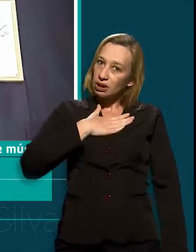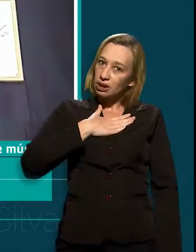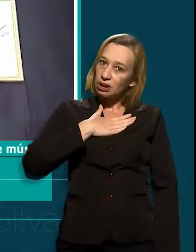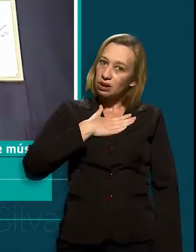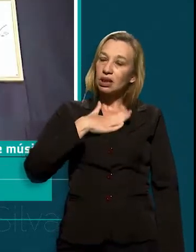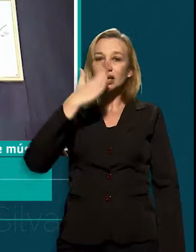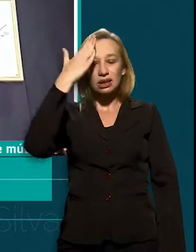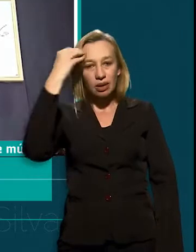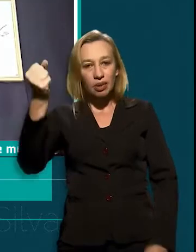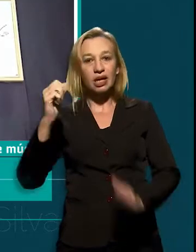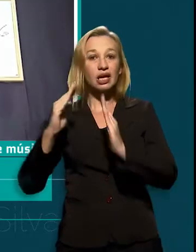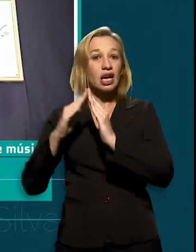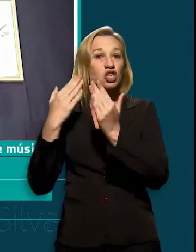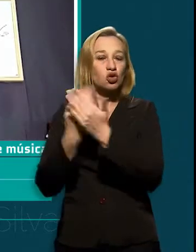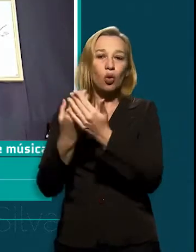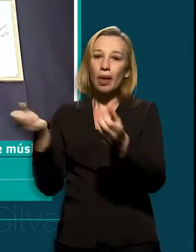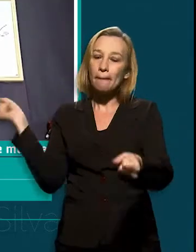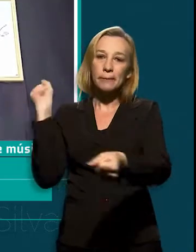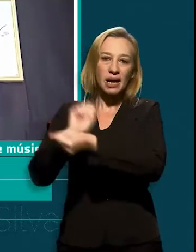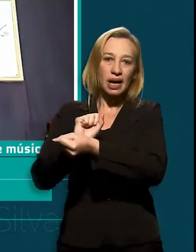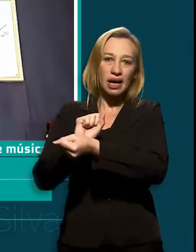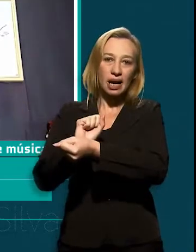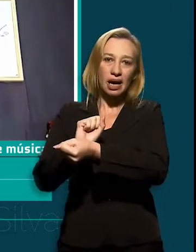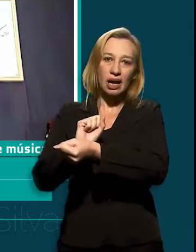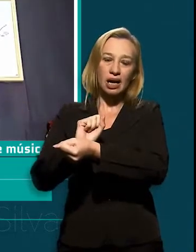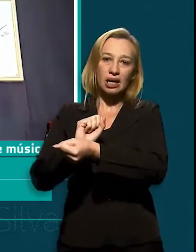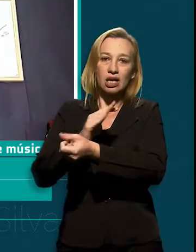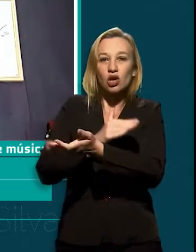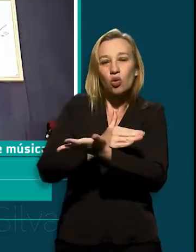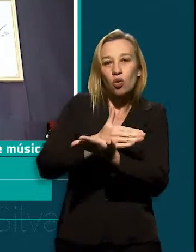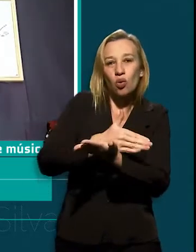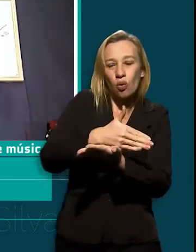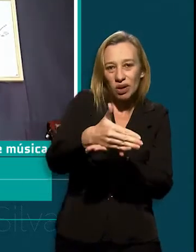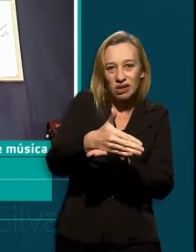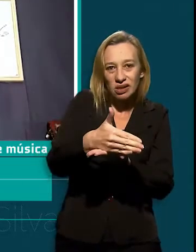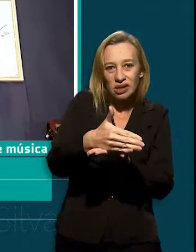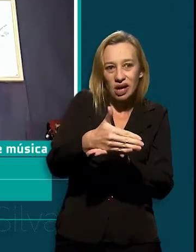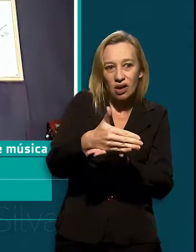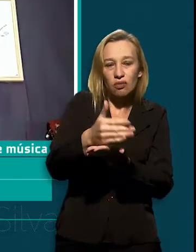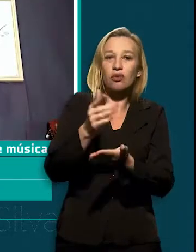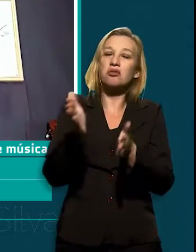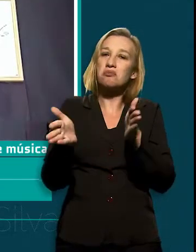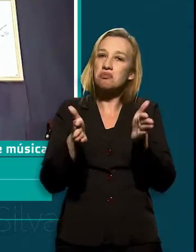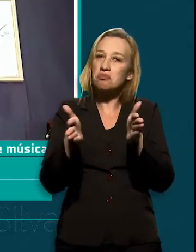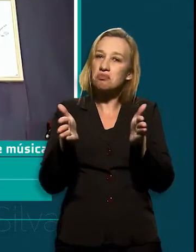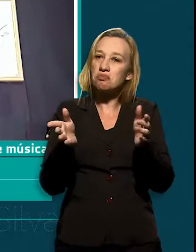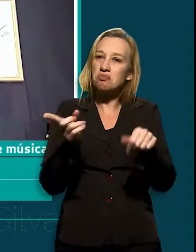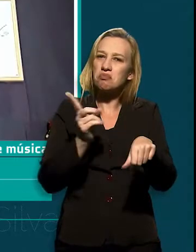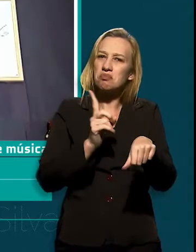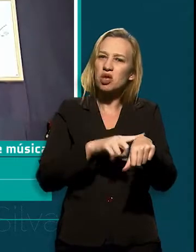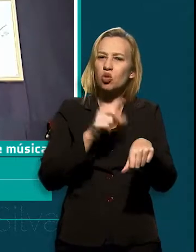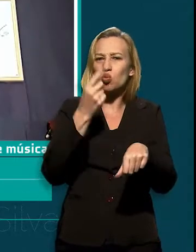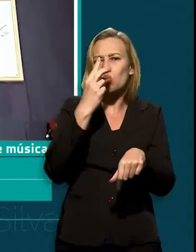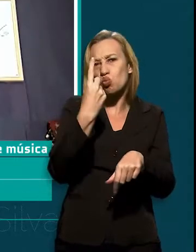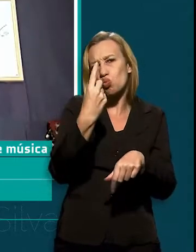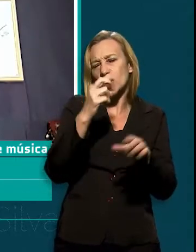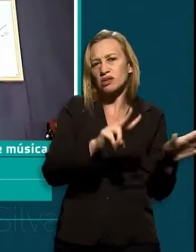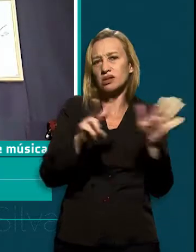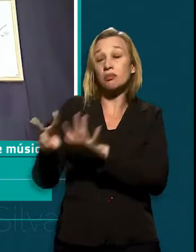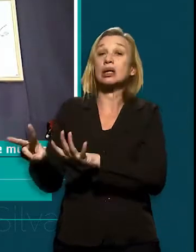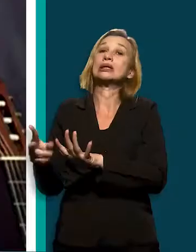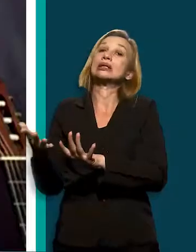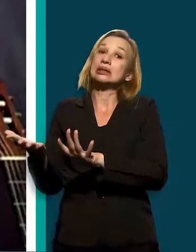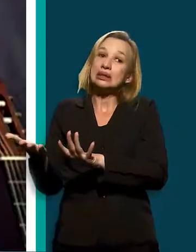para mim, entre saber que a escola ia parar e começar, foi talvez prazo menor de uma